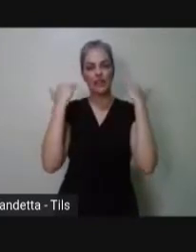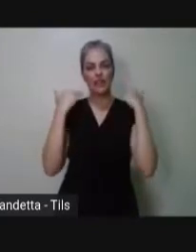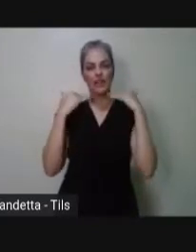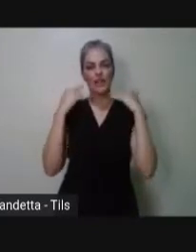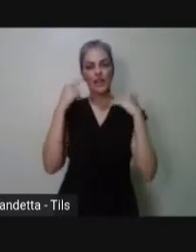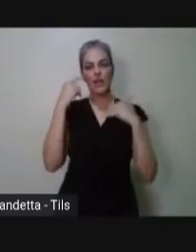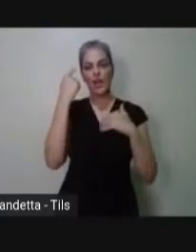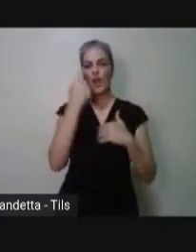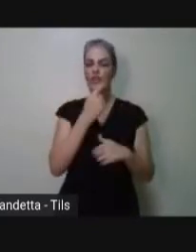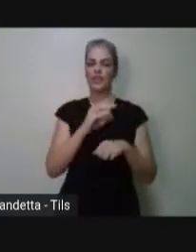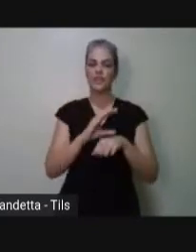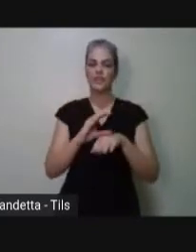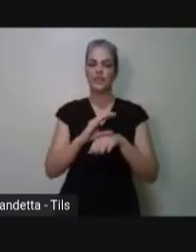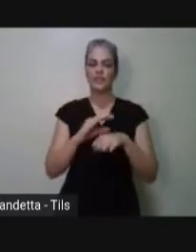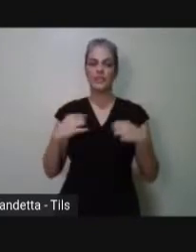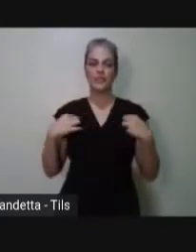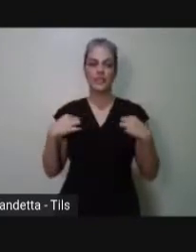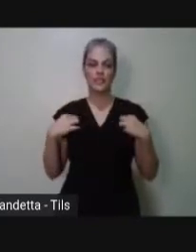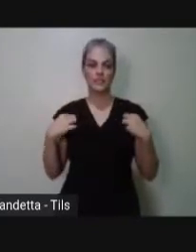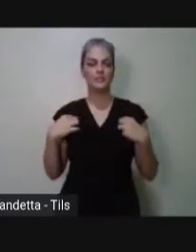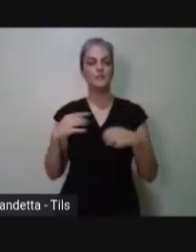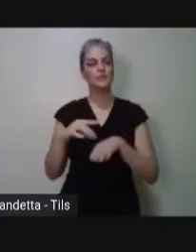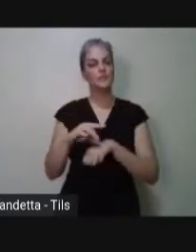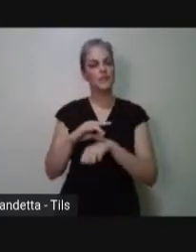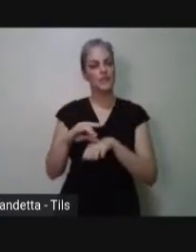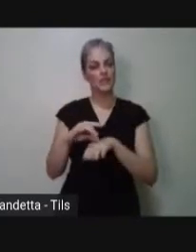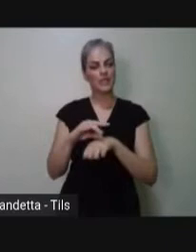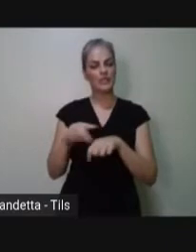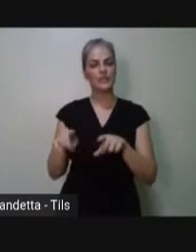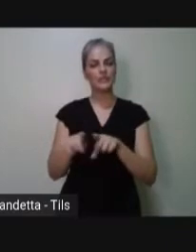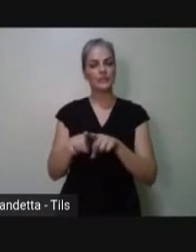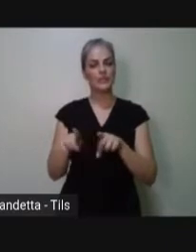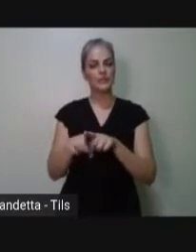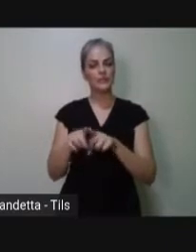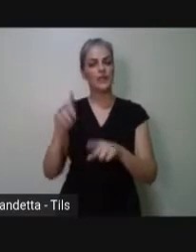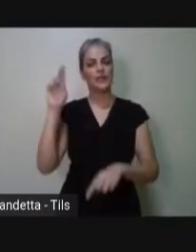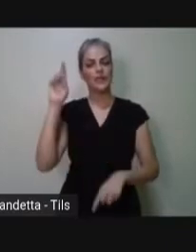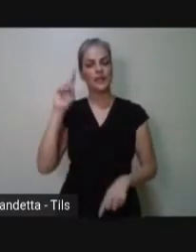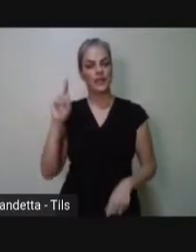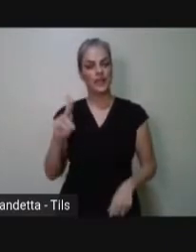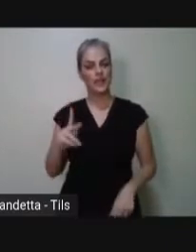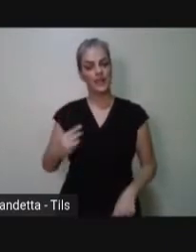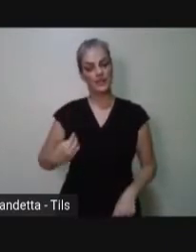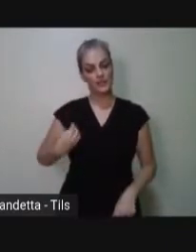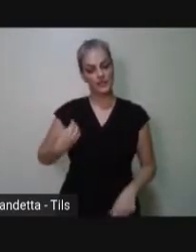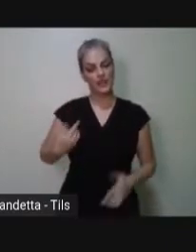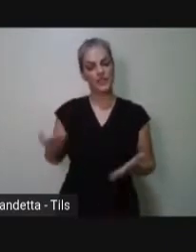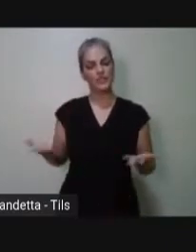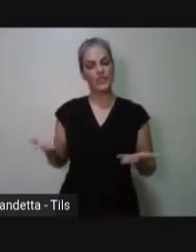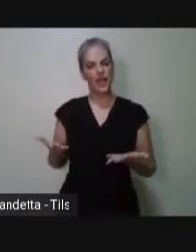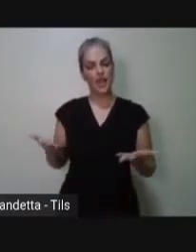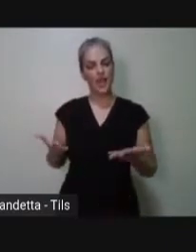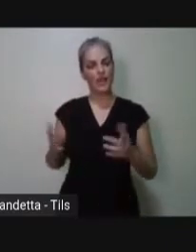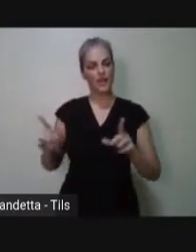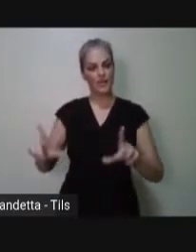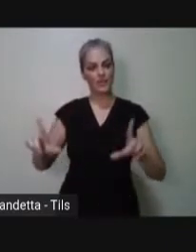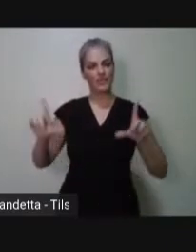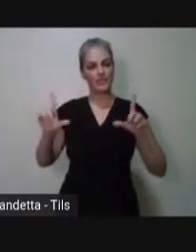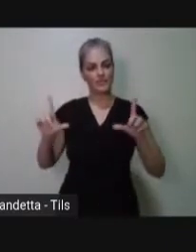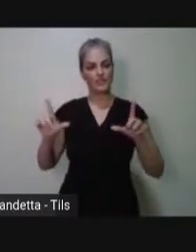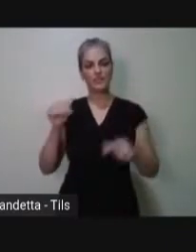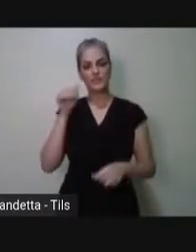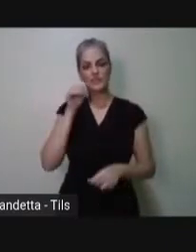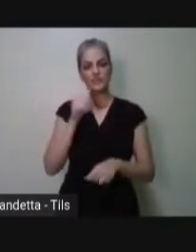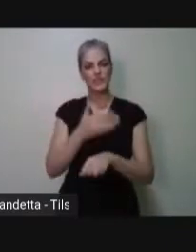usando uma camiseta na cor preta. E da Érica, que já está conosco na tela, mulher